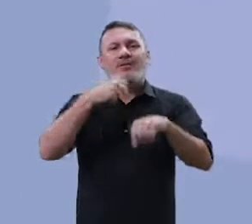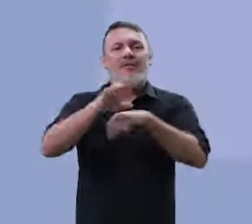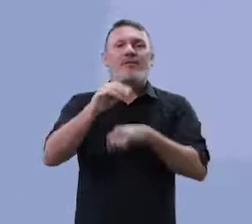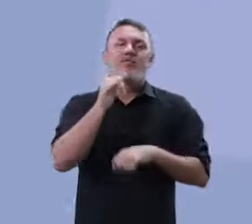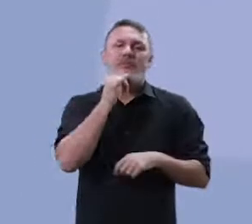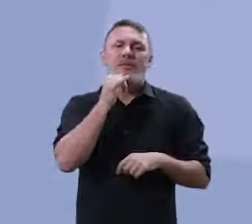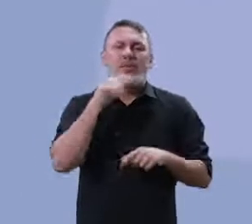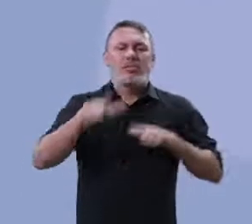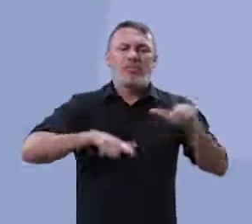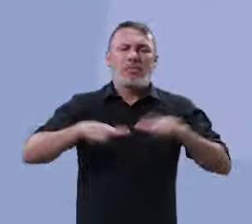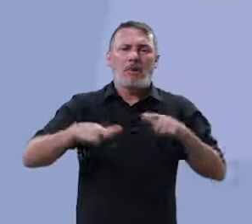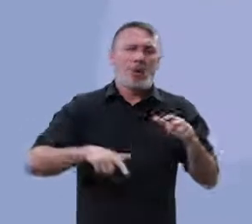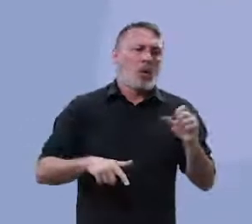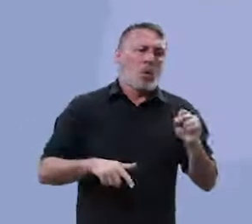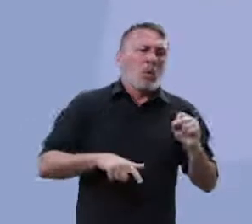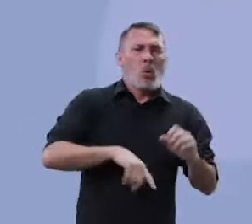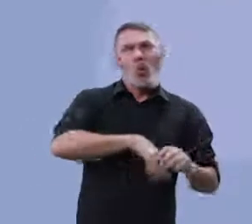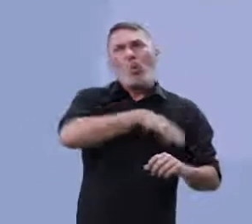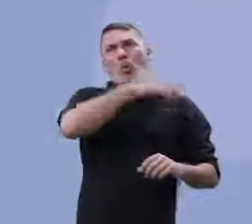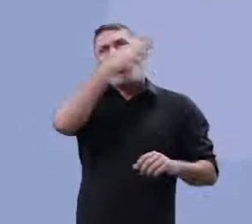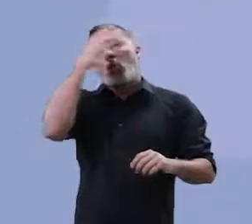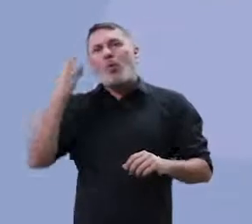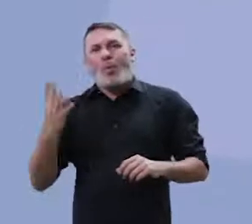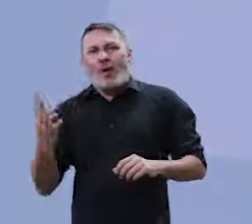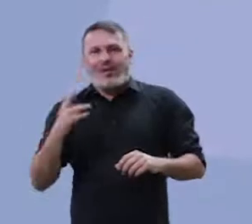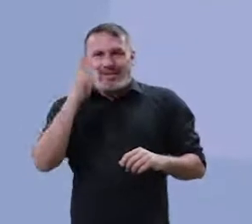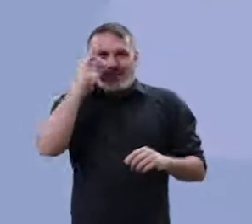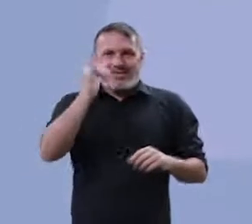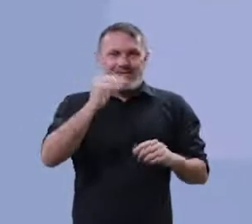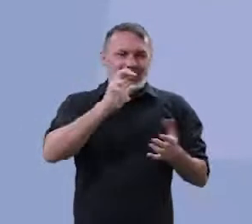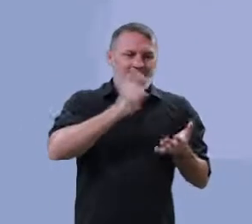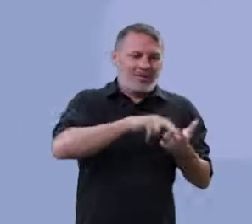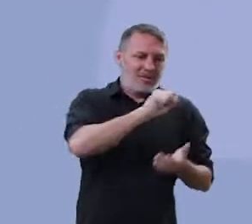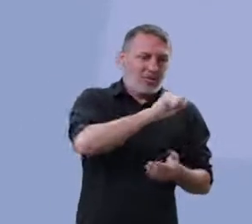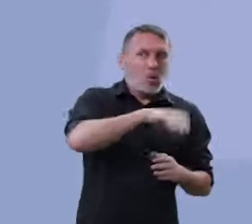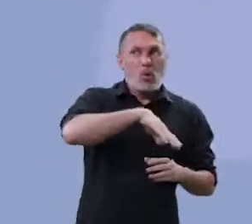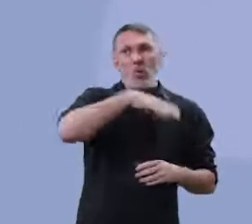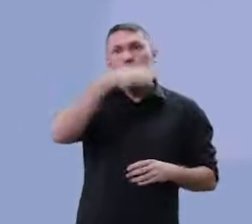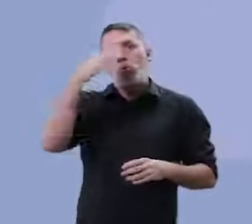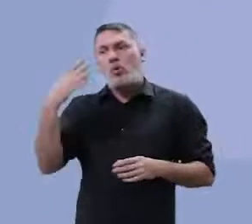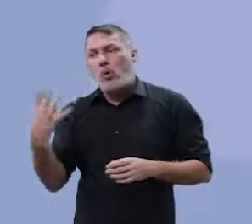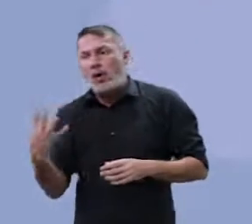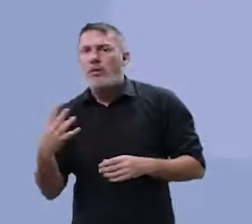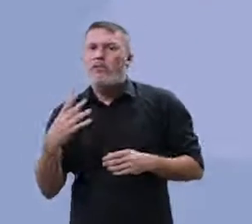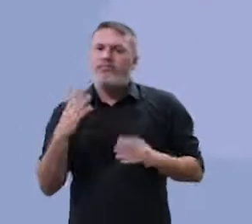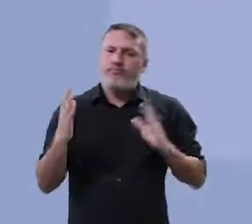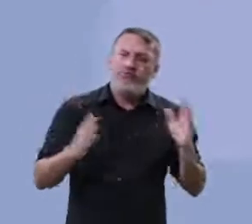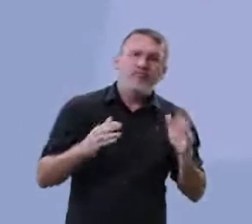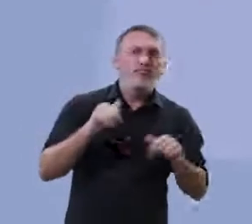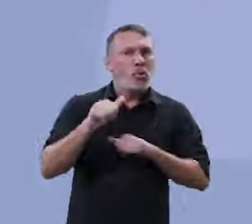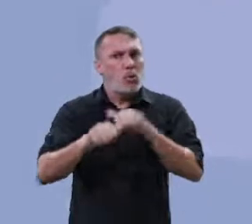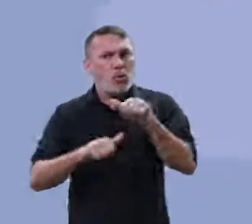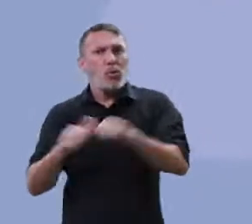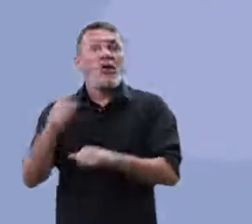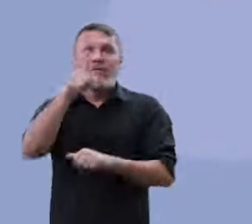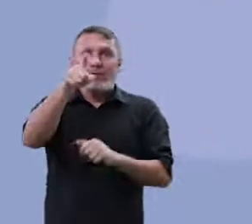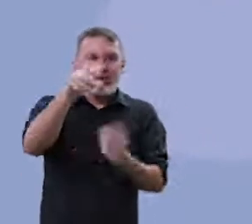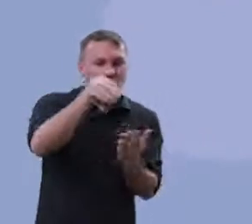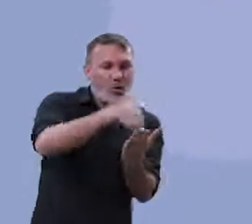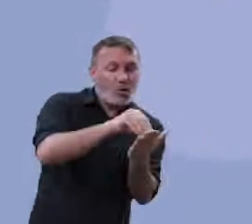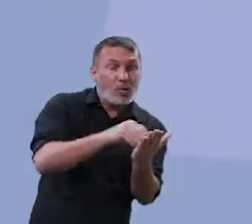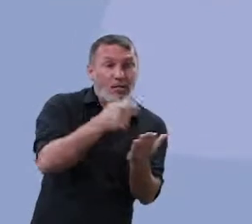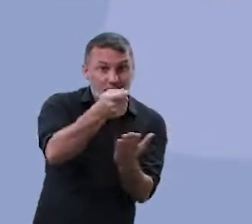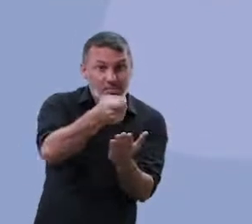trabalhos, das jornadas de 8 horas até 4 horas da tarde, 8 horas da manhã a 4 horas da tarde? Eu preciso melhorar isso aí. Então, se